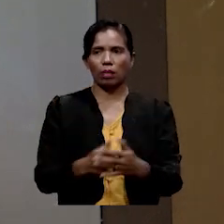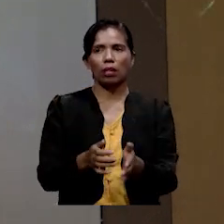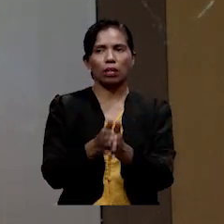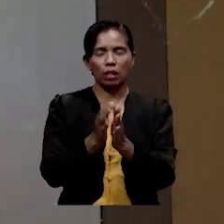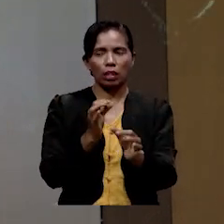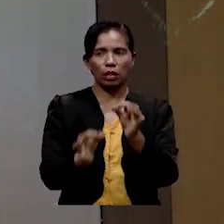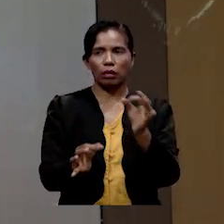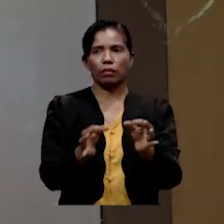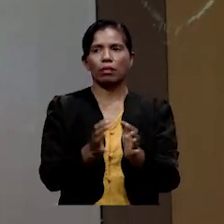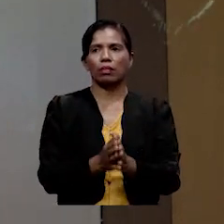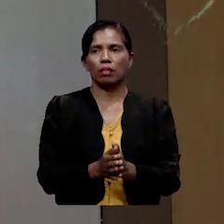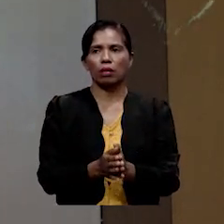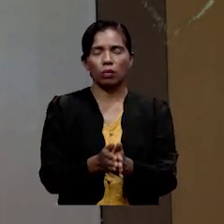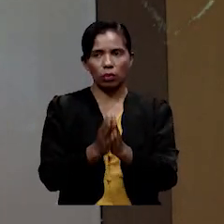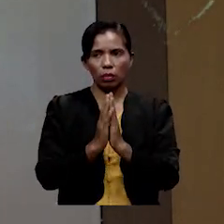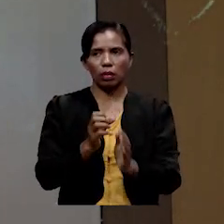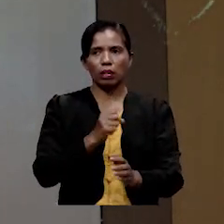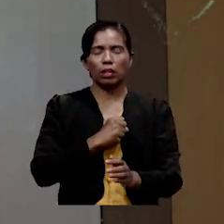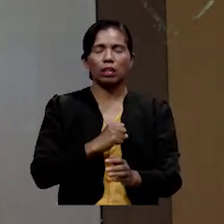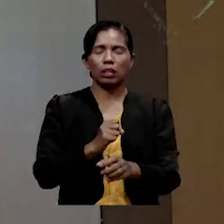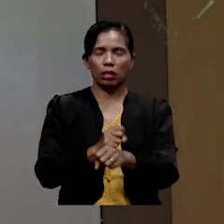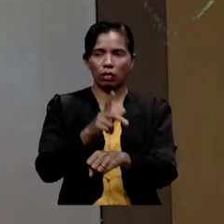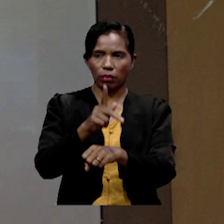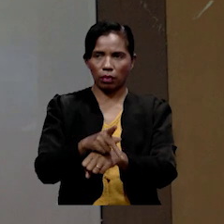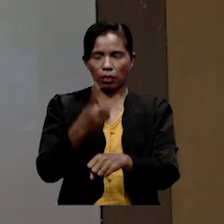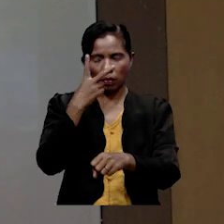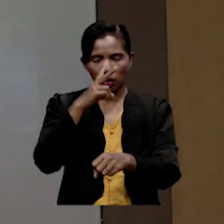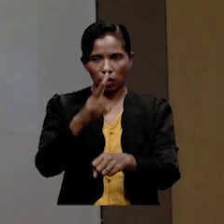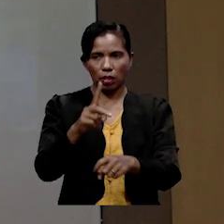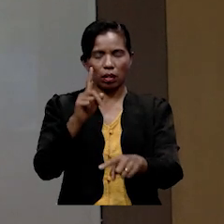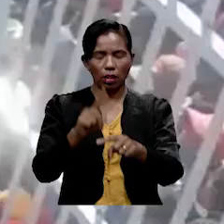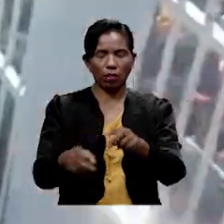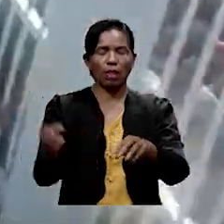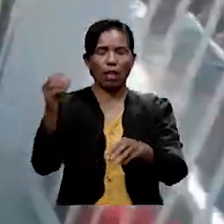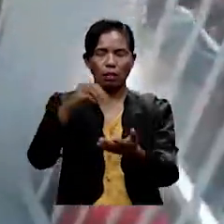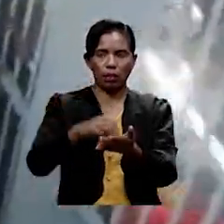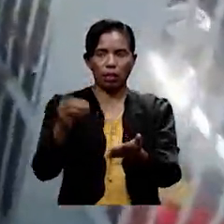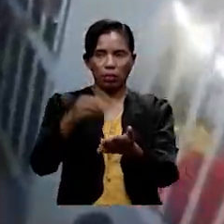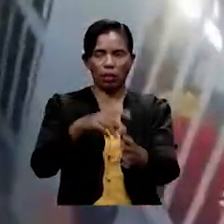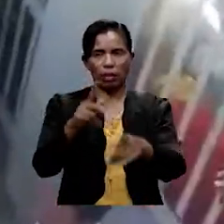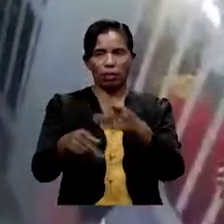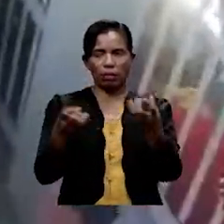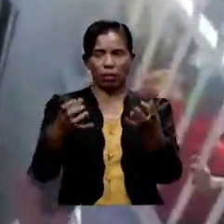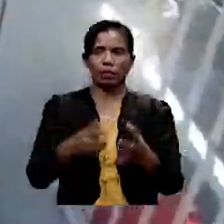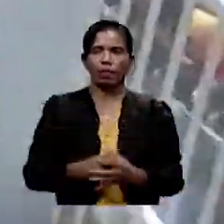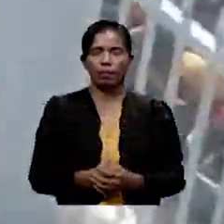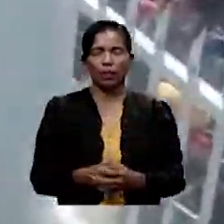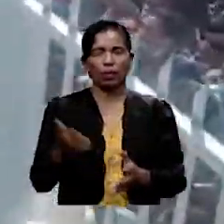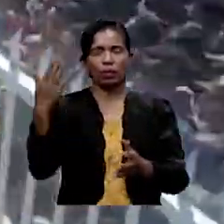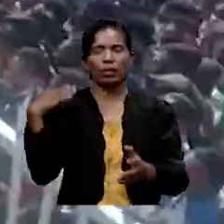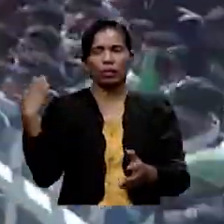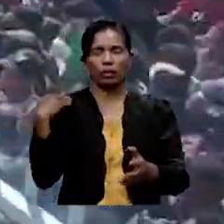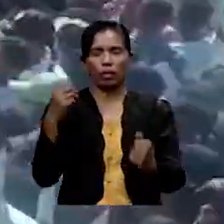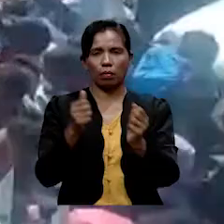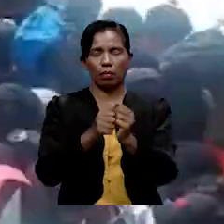karik ba sefope resolve questão sene tem que gradualmente para la bele butuk ematan. Antes ne, zoven quase